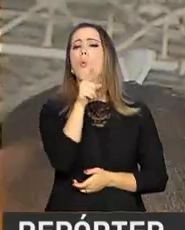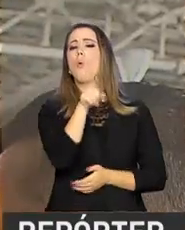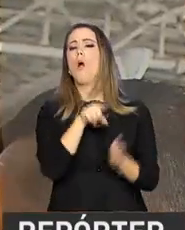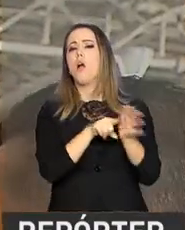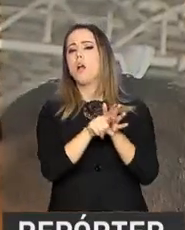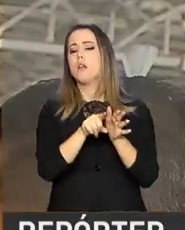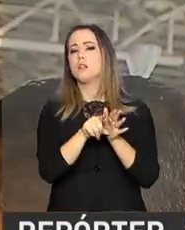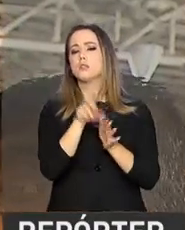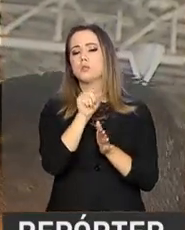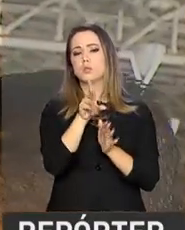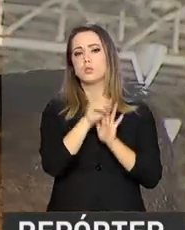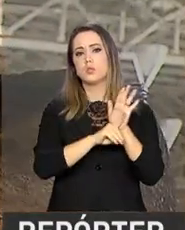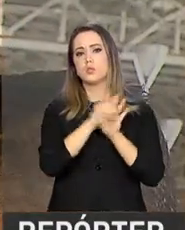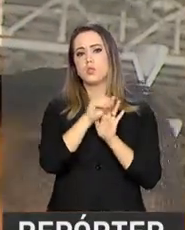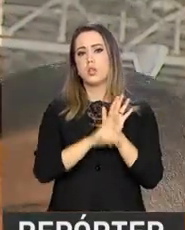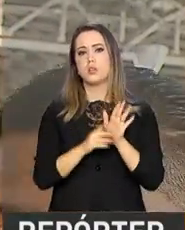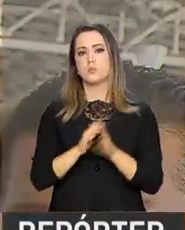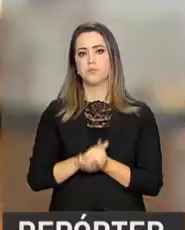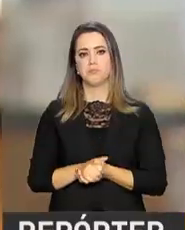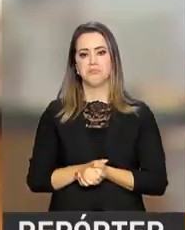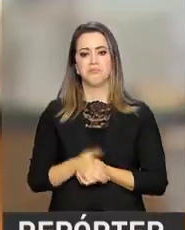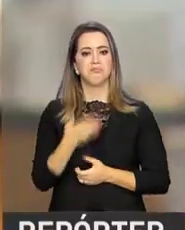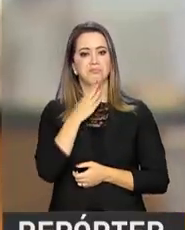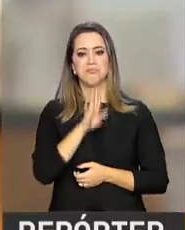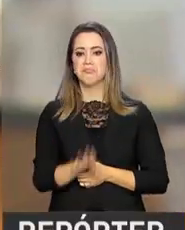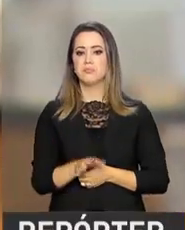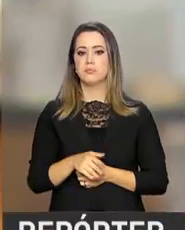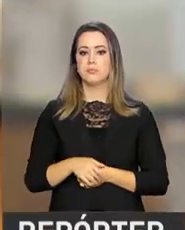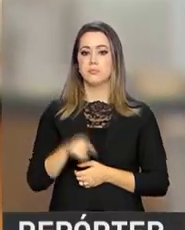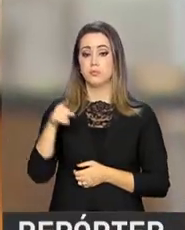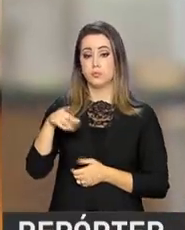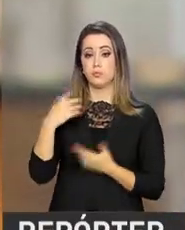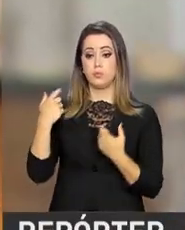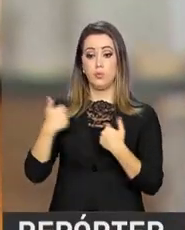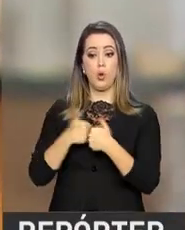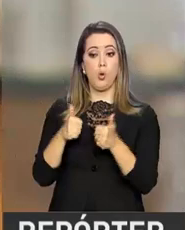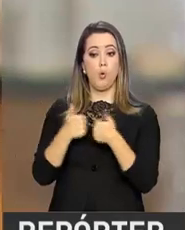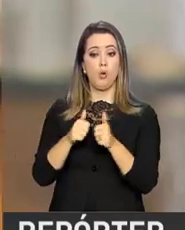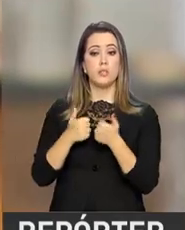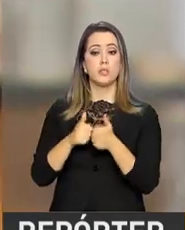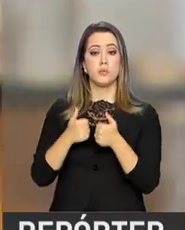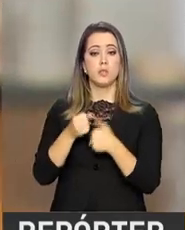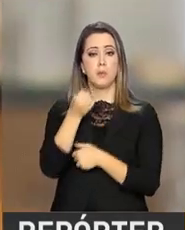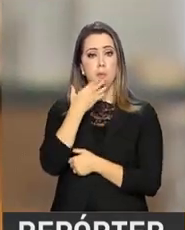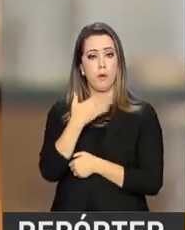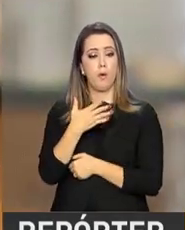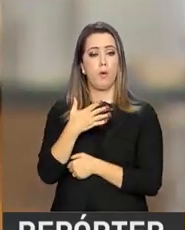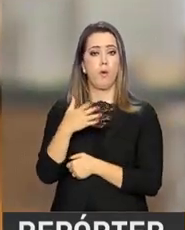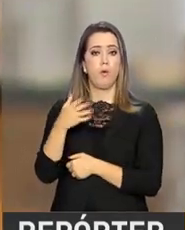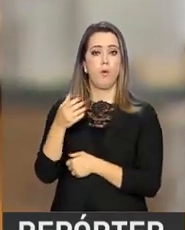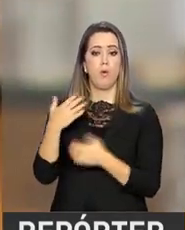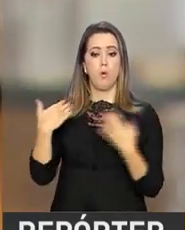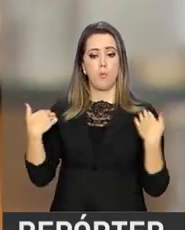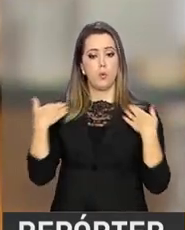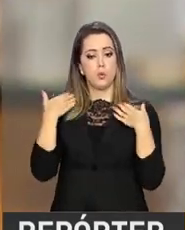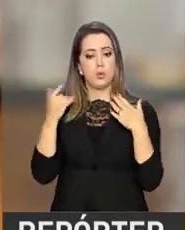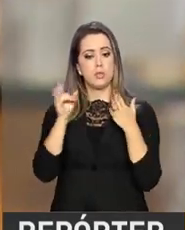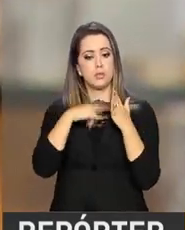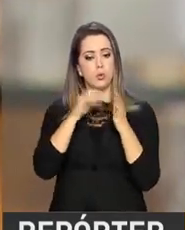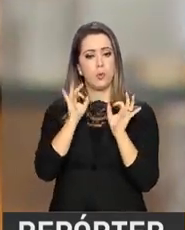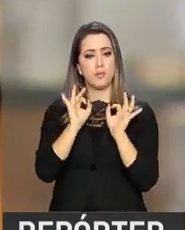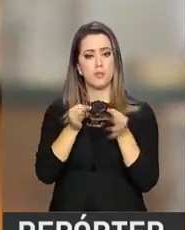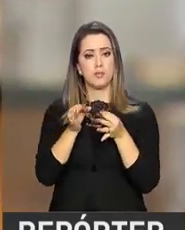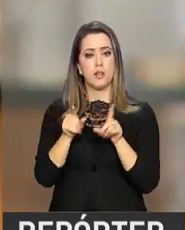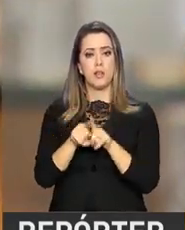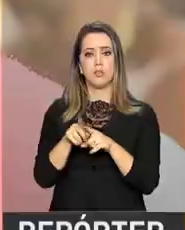do do passageiro não sei hoje que a funcionar tem de segurança o motorista está habilitado em que verificações